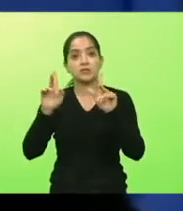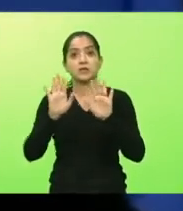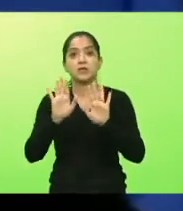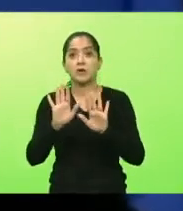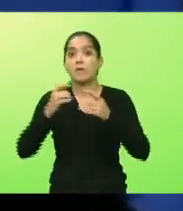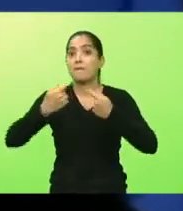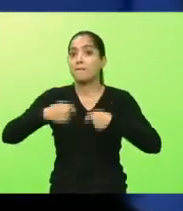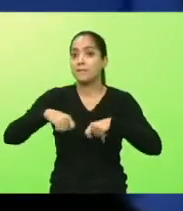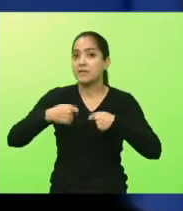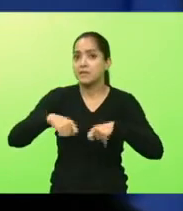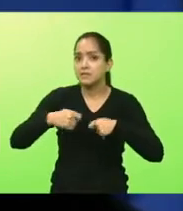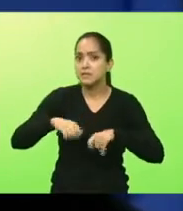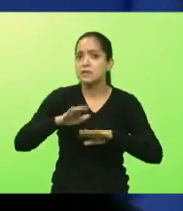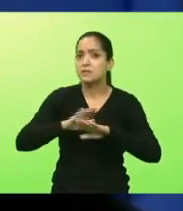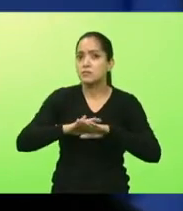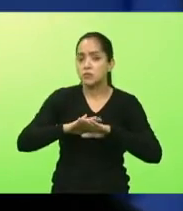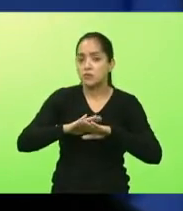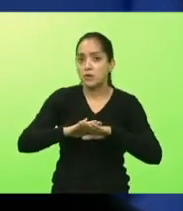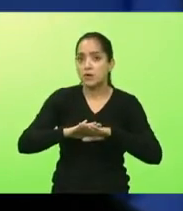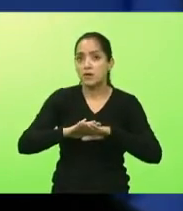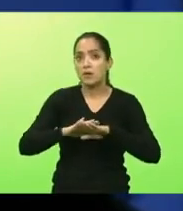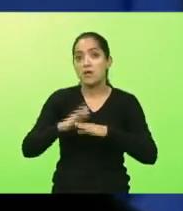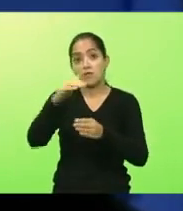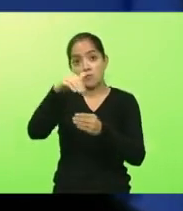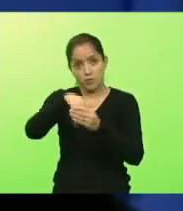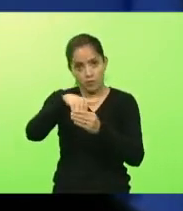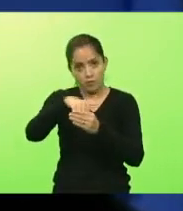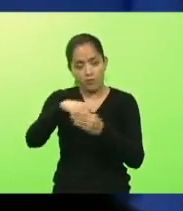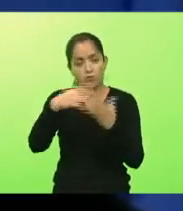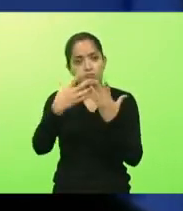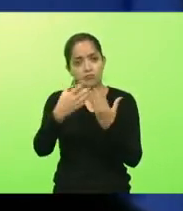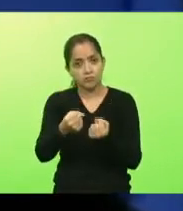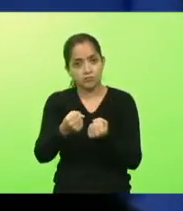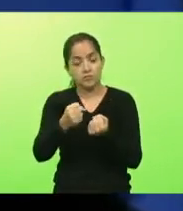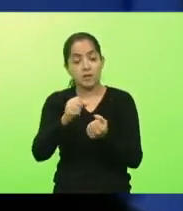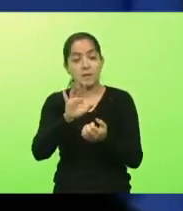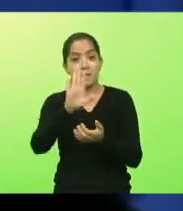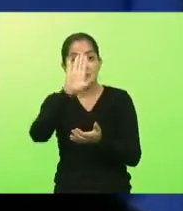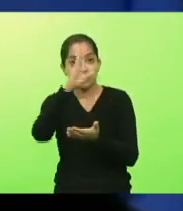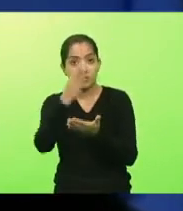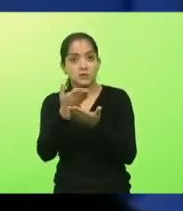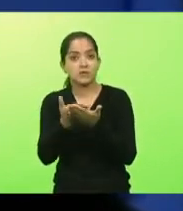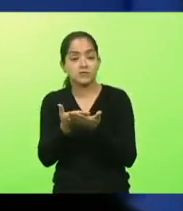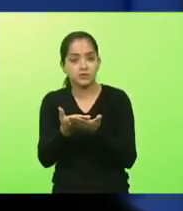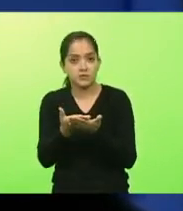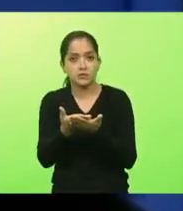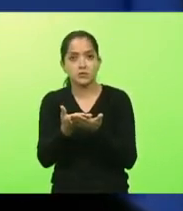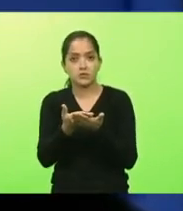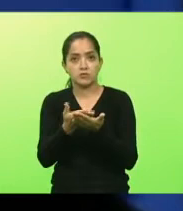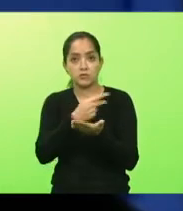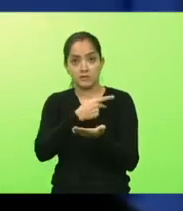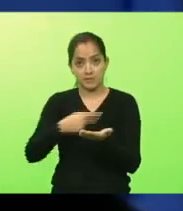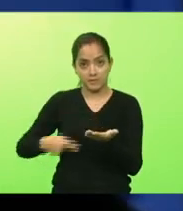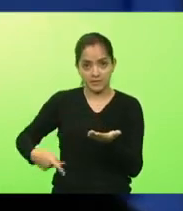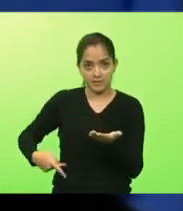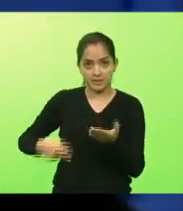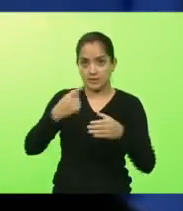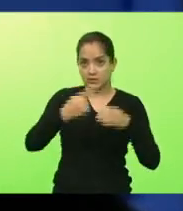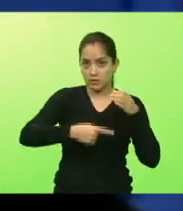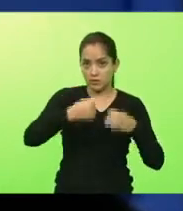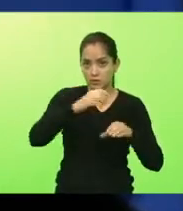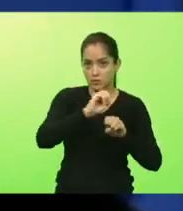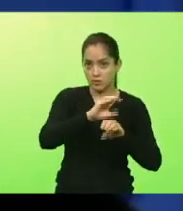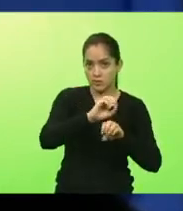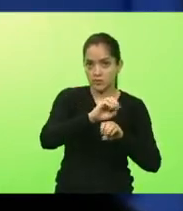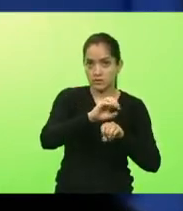precisa atuar nessa linha. Então, eu voto favorável, sim, mas eu acredito que a presidente da Comissão de Educação